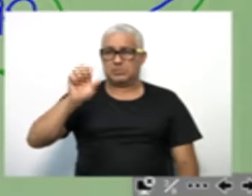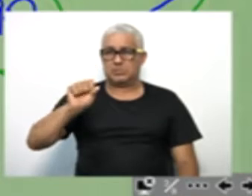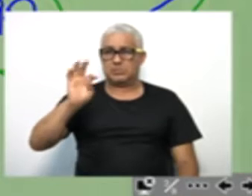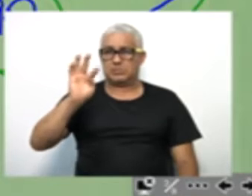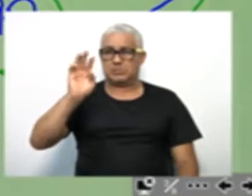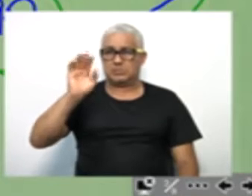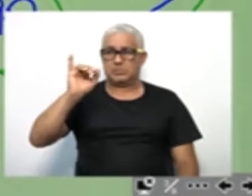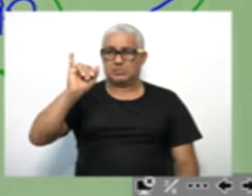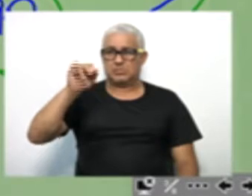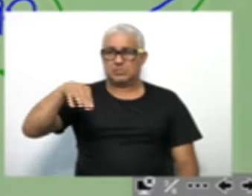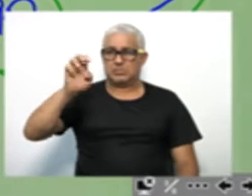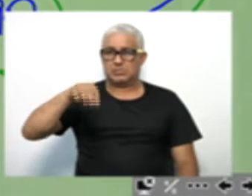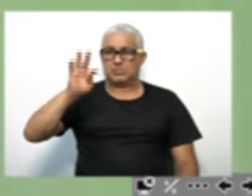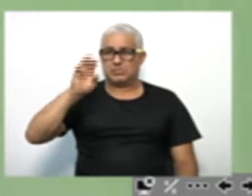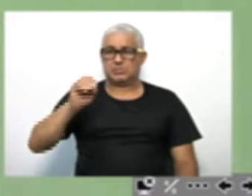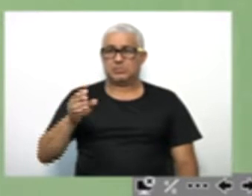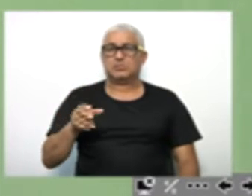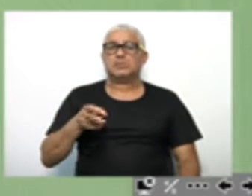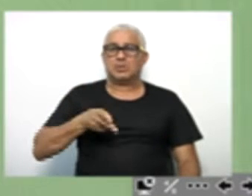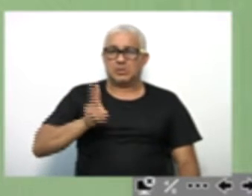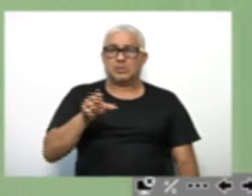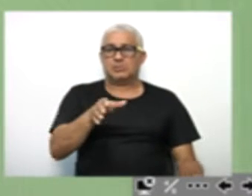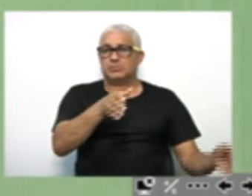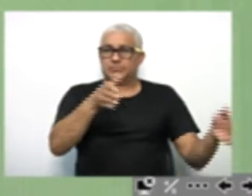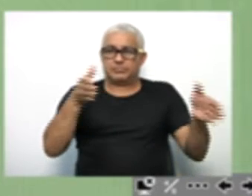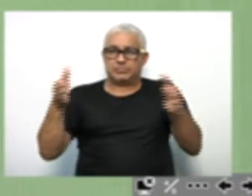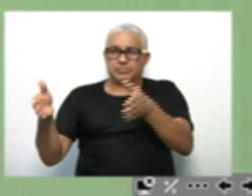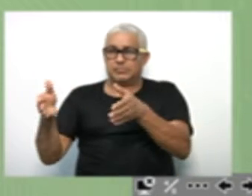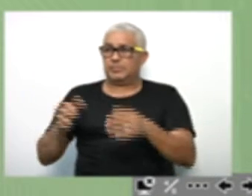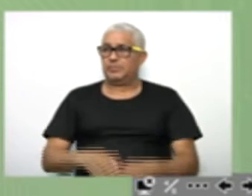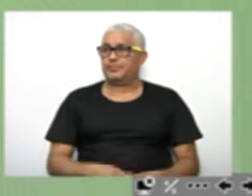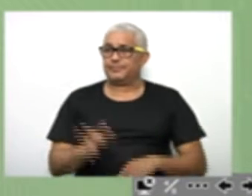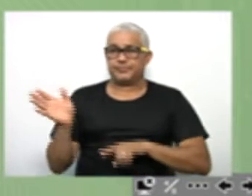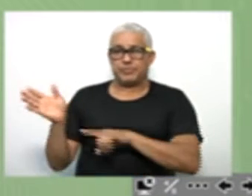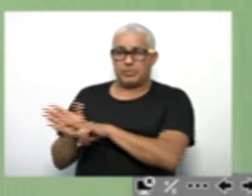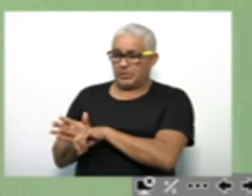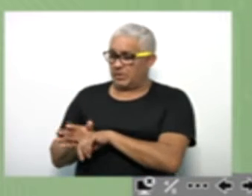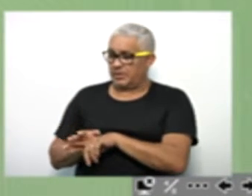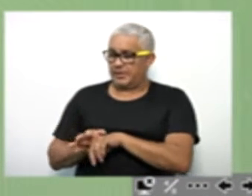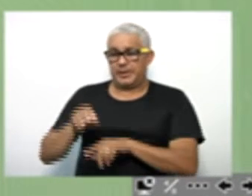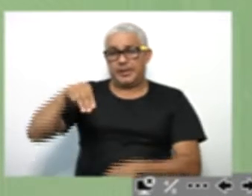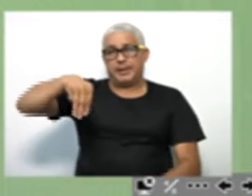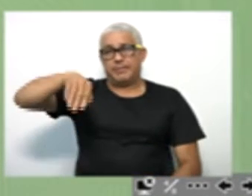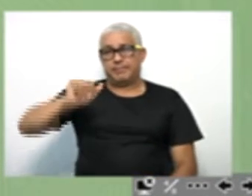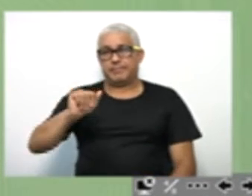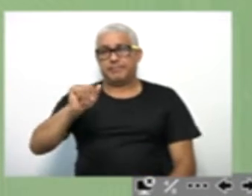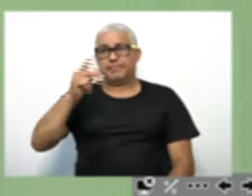contribuição. Dando continuidade, professor, no mapa mental,